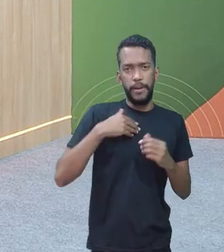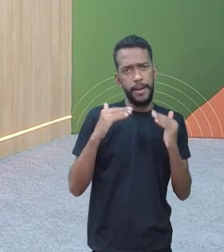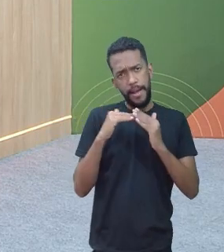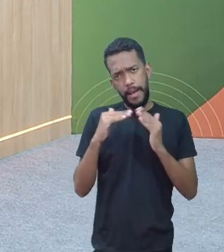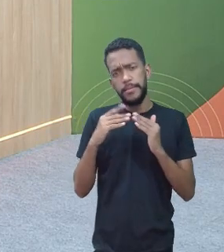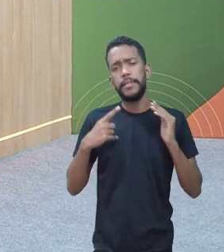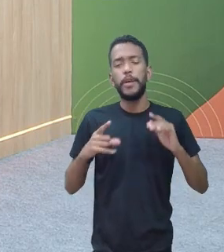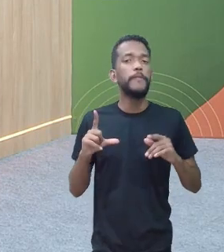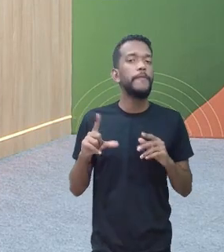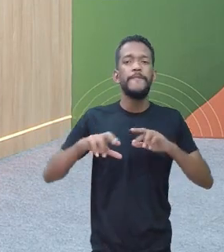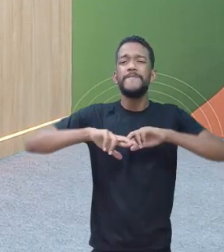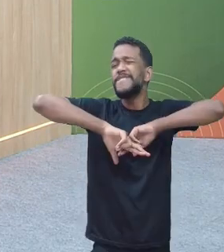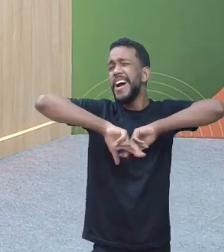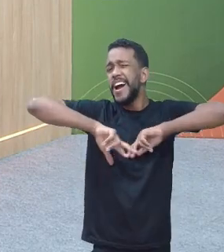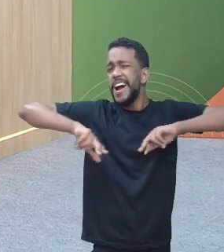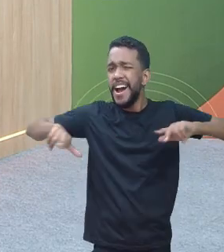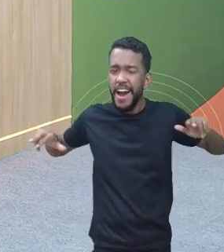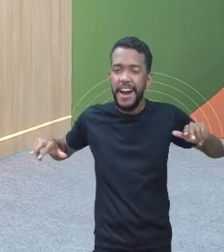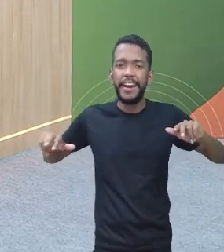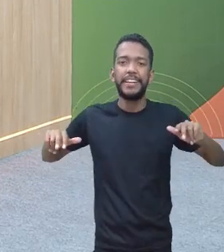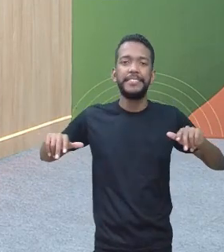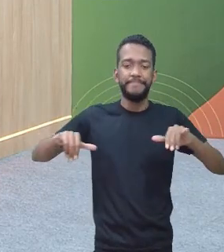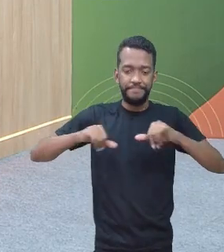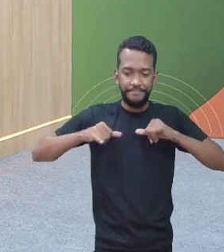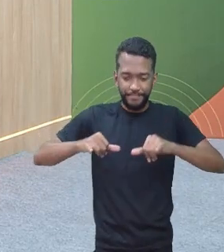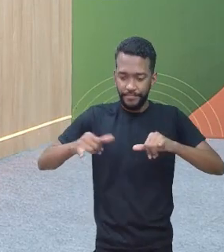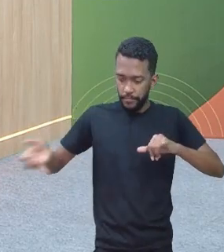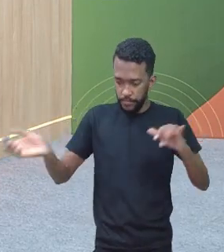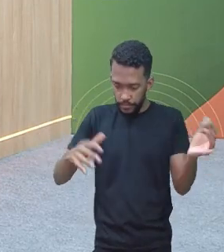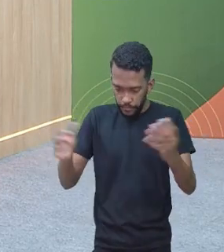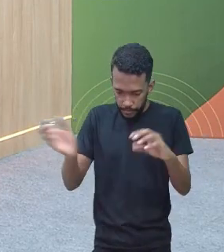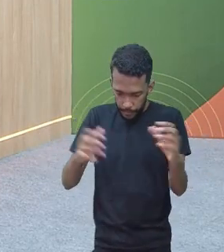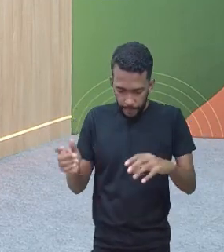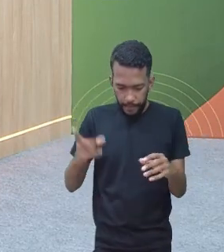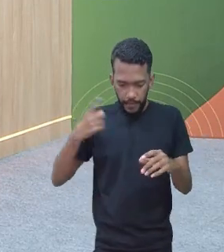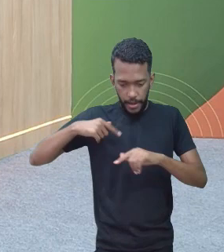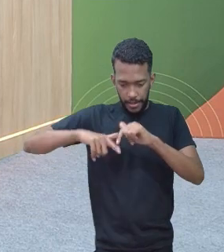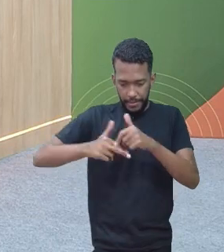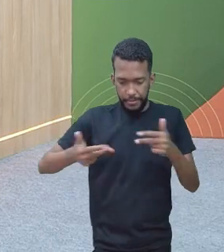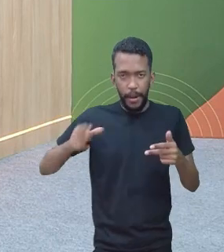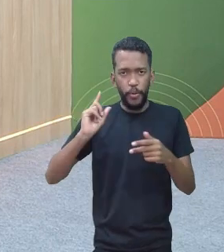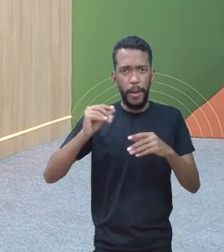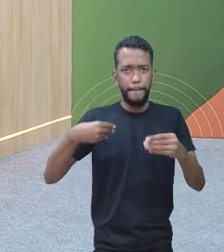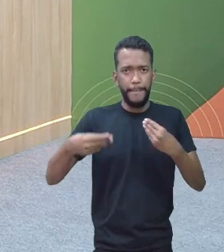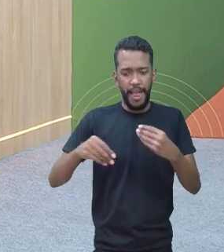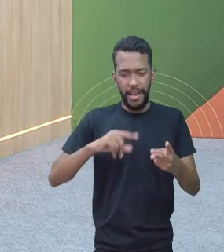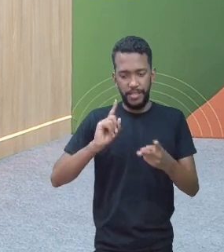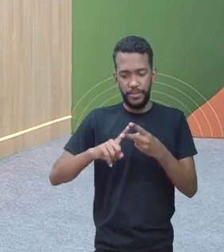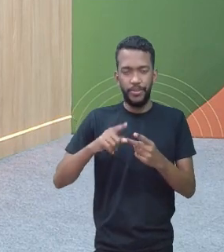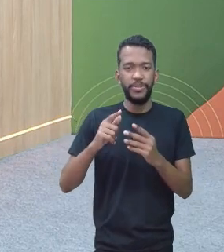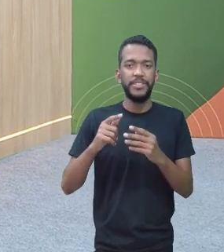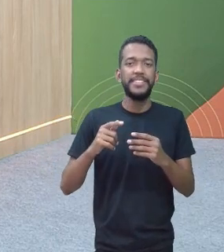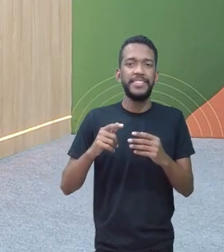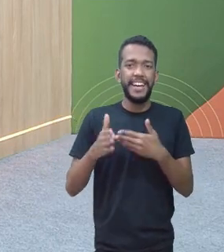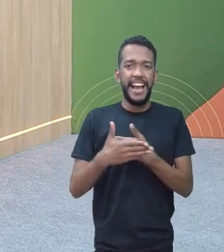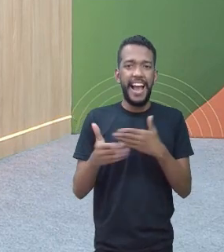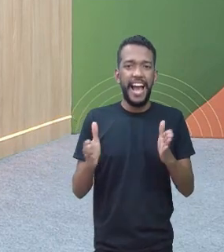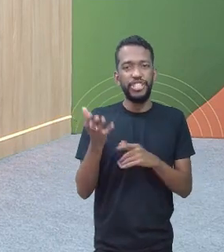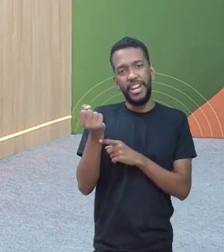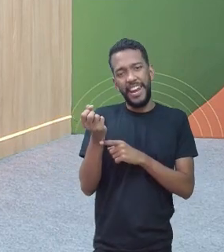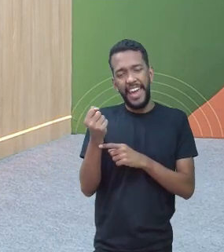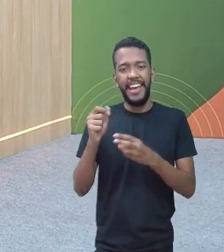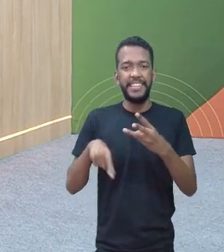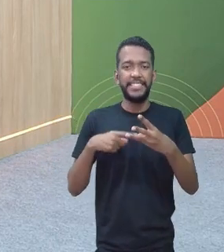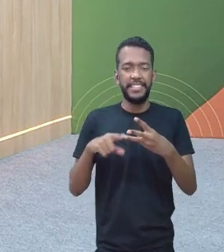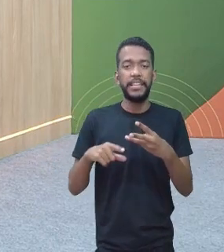várias mercadorias. A gente tem essas embalagens dessas mercadorias, né, o plástico, uma caixa de leite, enfim. E aí, quando